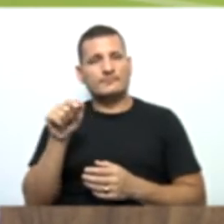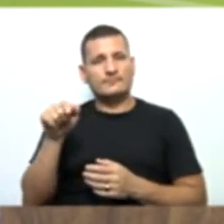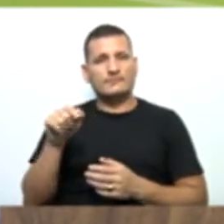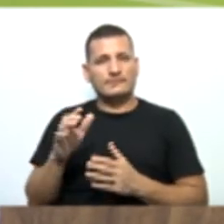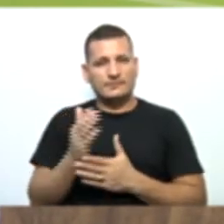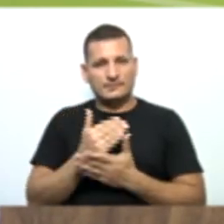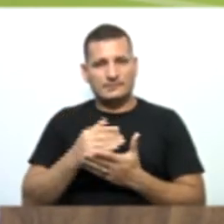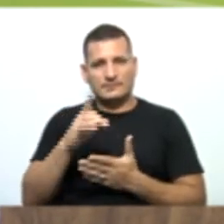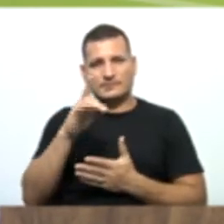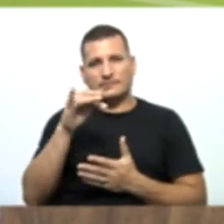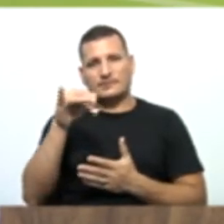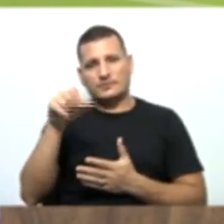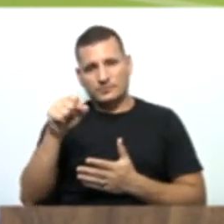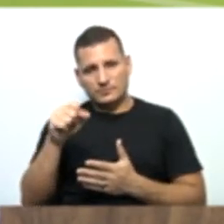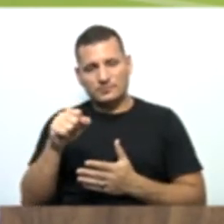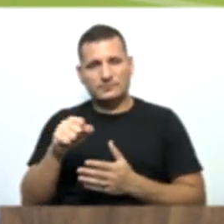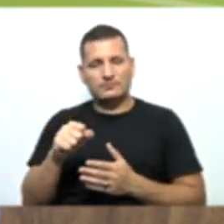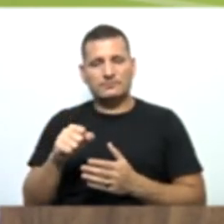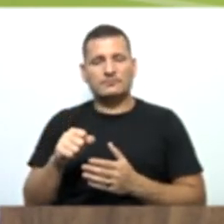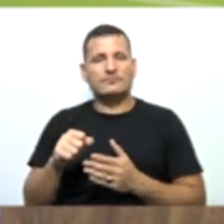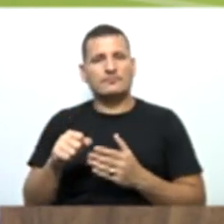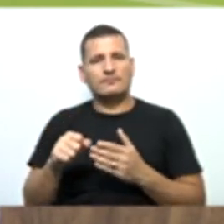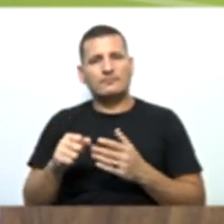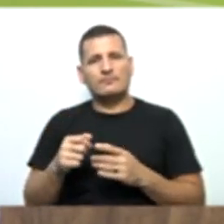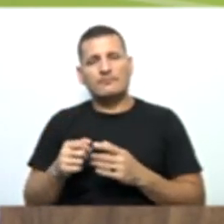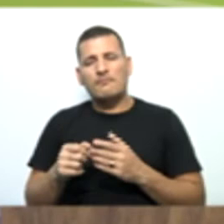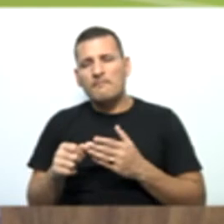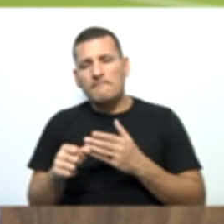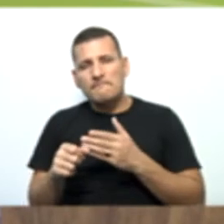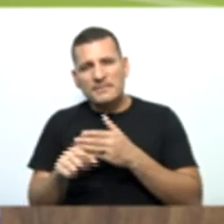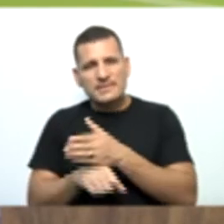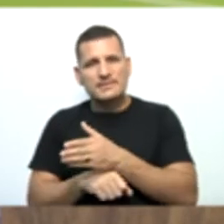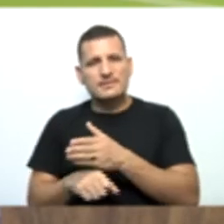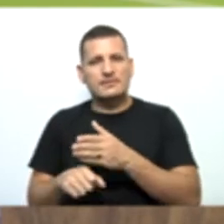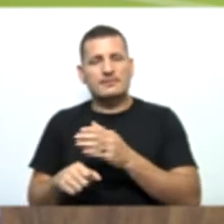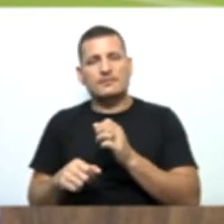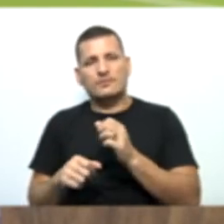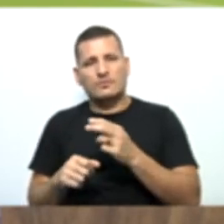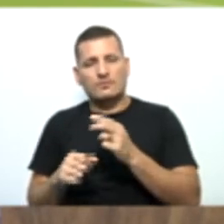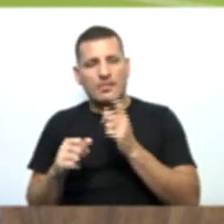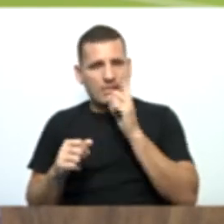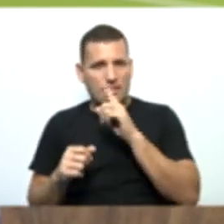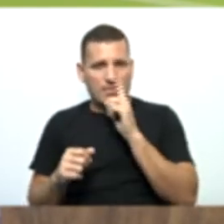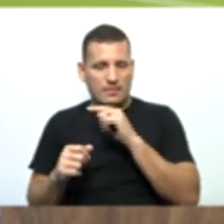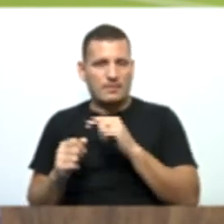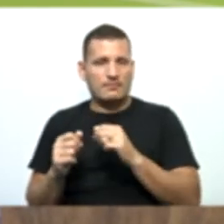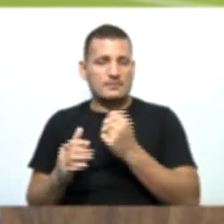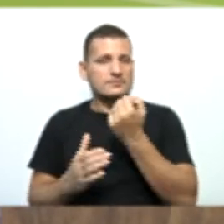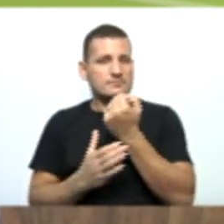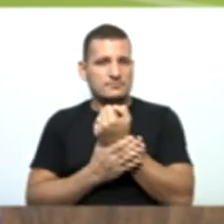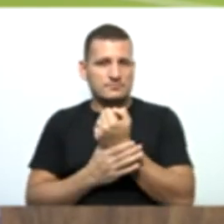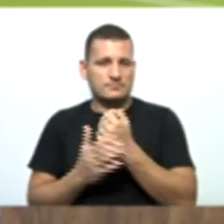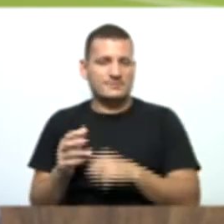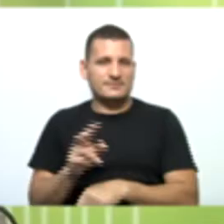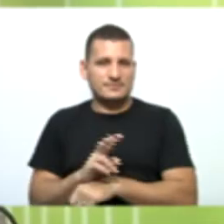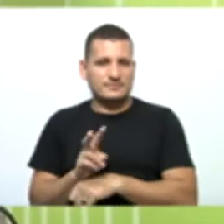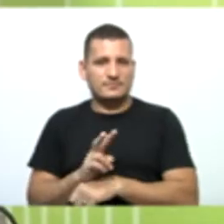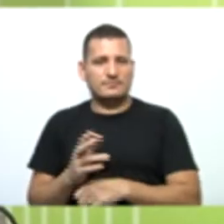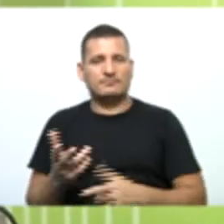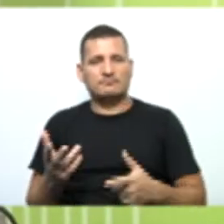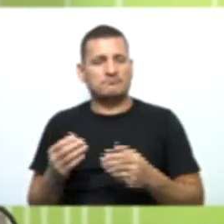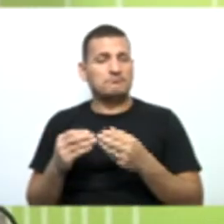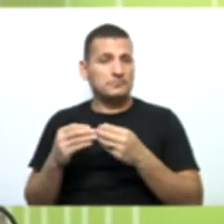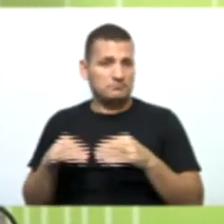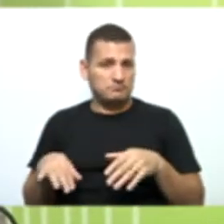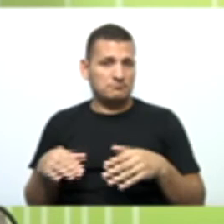dados aí, ou por falha de segurança, alguém modifica esse dado no sistema, é um prejuízo muito grande para um banco, né? É isso aí. E a